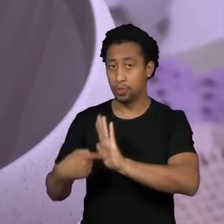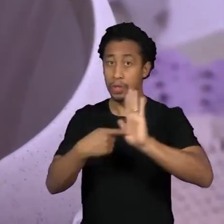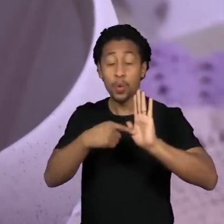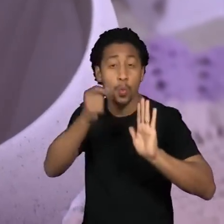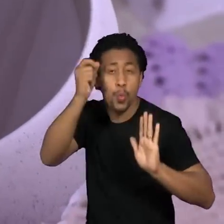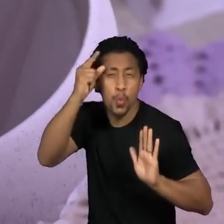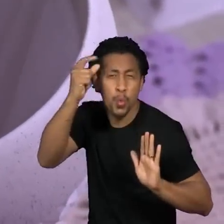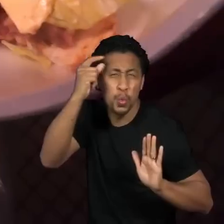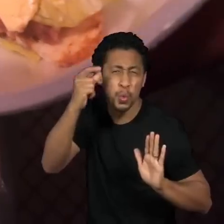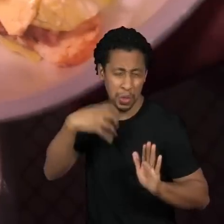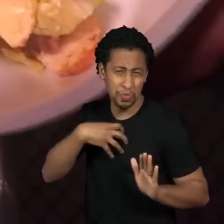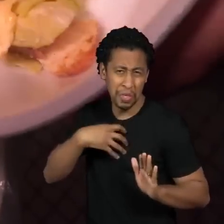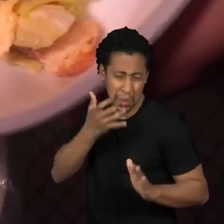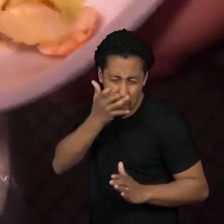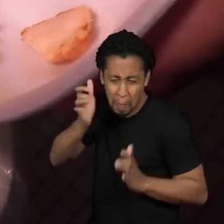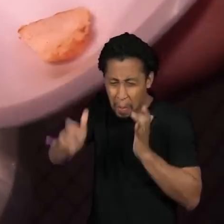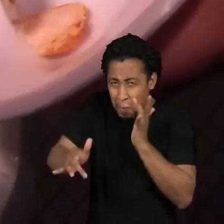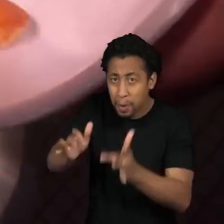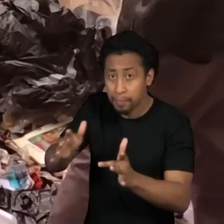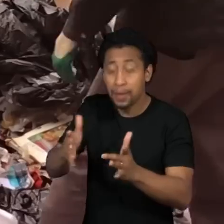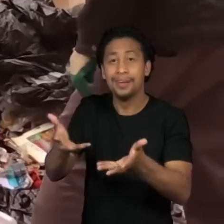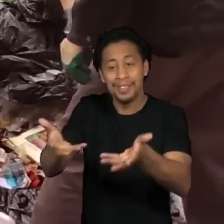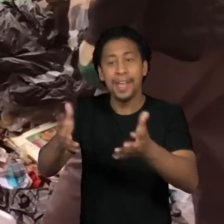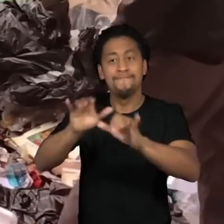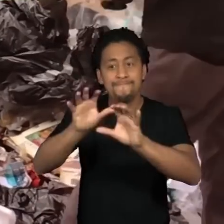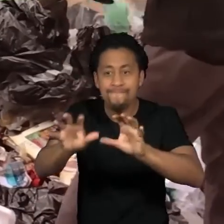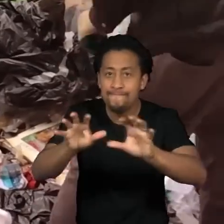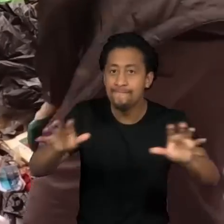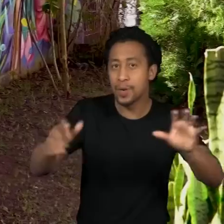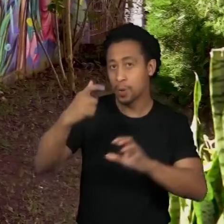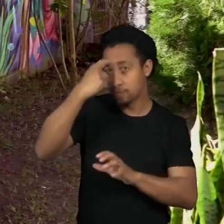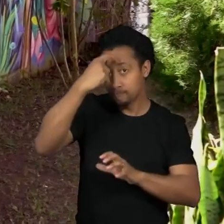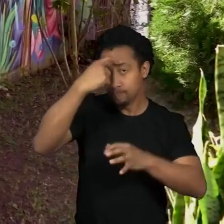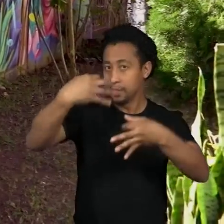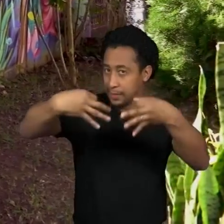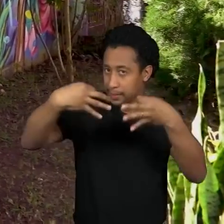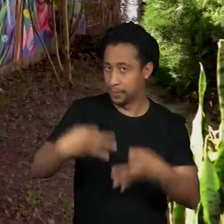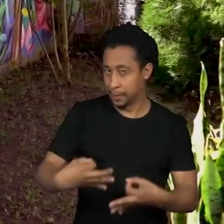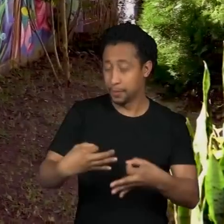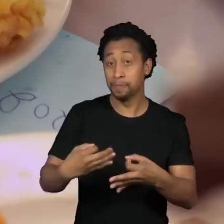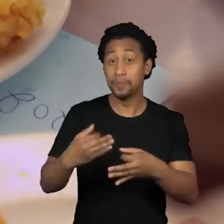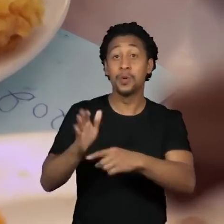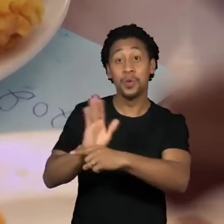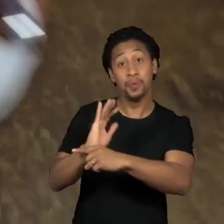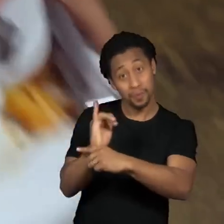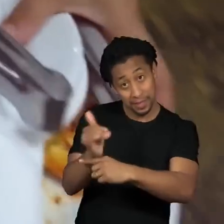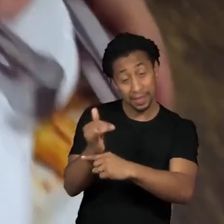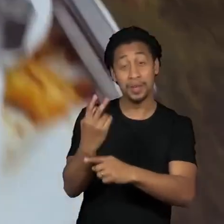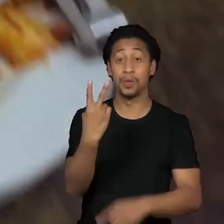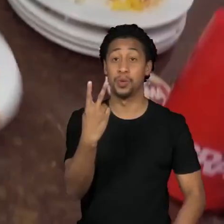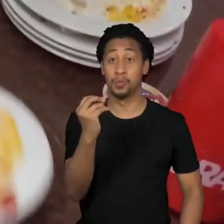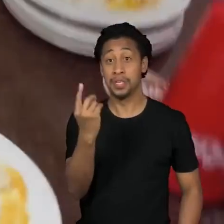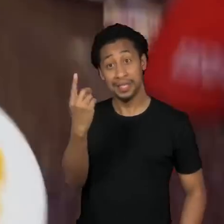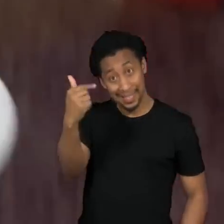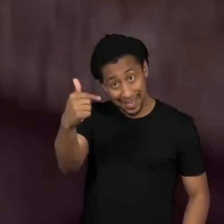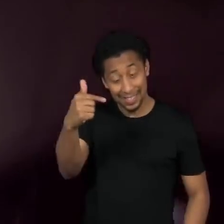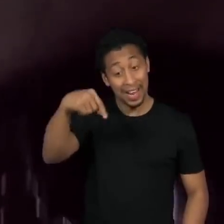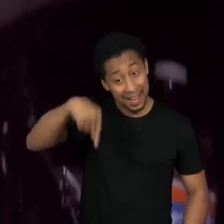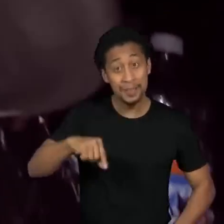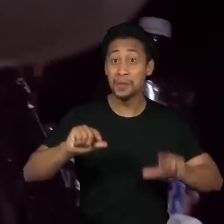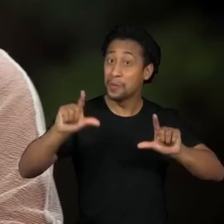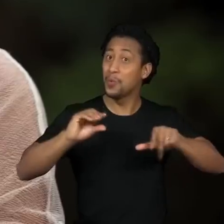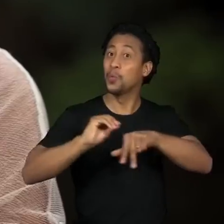uma sociedade mais consciente, lançado em 2017 e exibido inclusive na TV